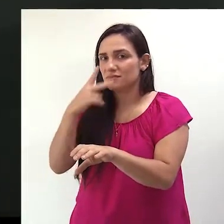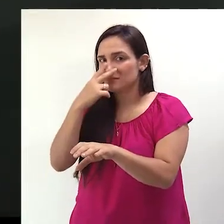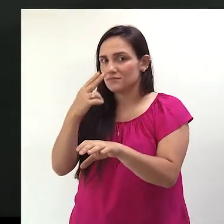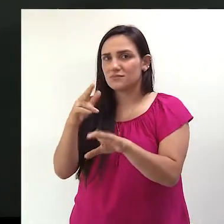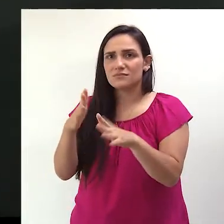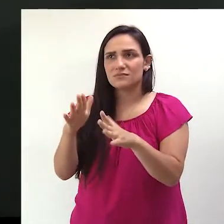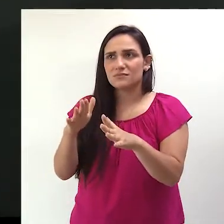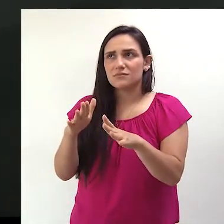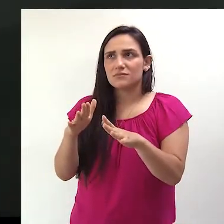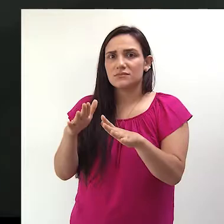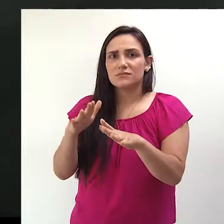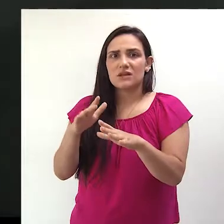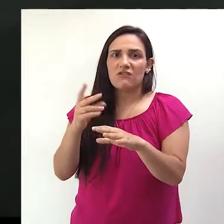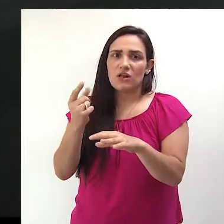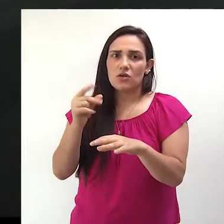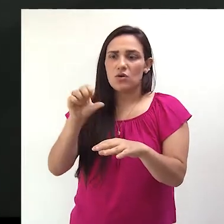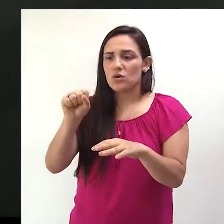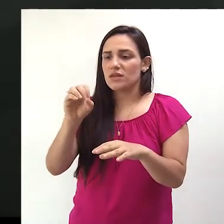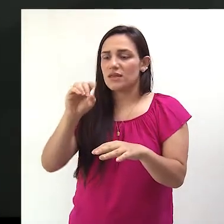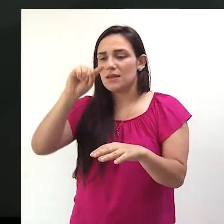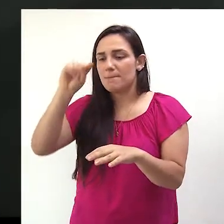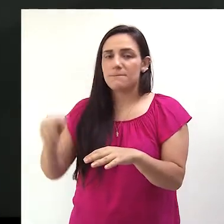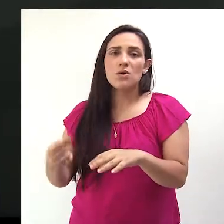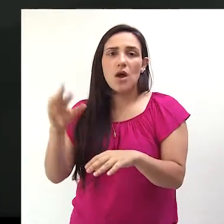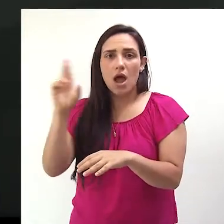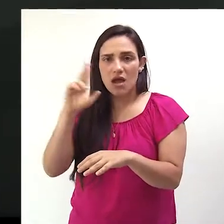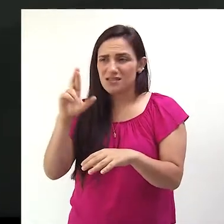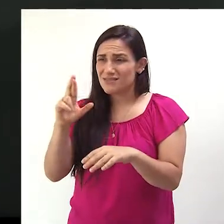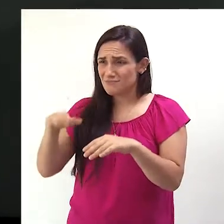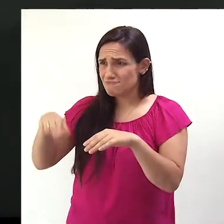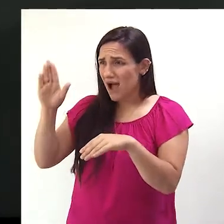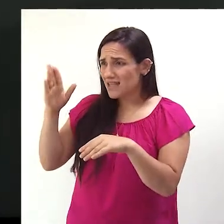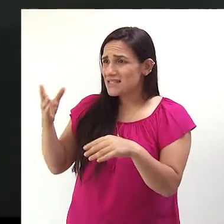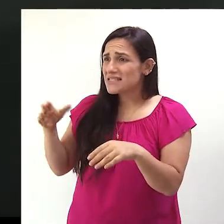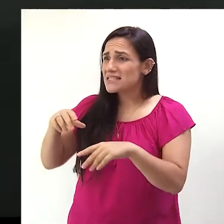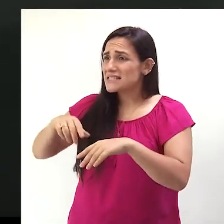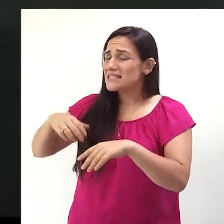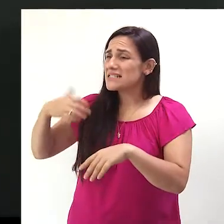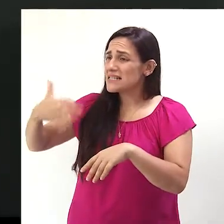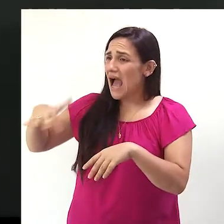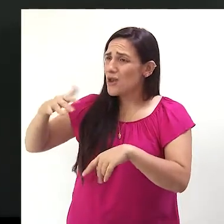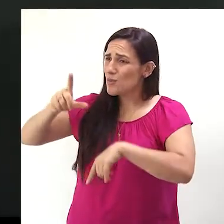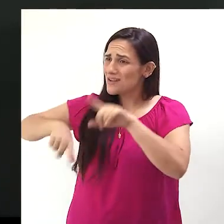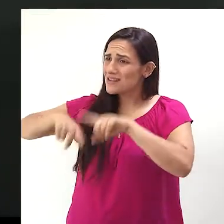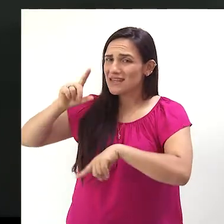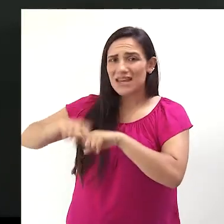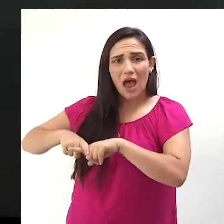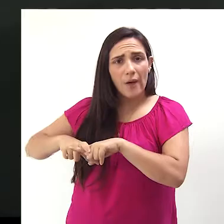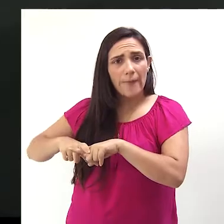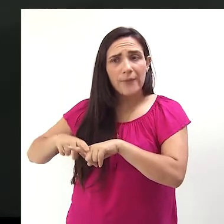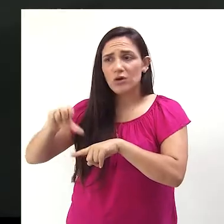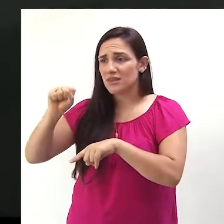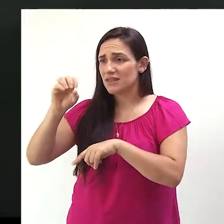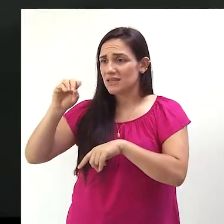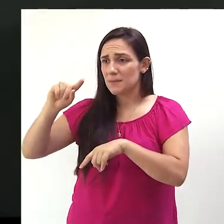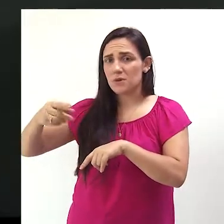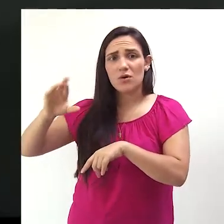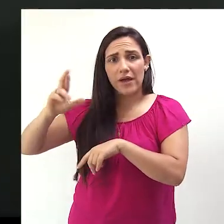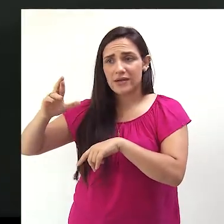hoje equivale a aproximadamente R$80 mil. Então, dentro dessas duas